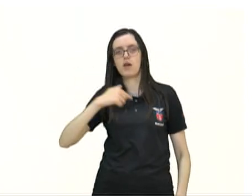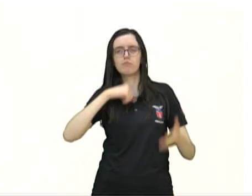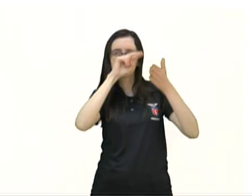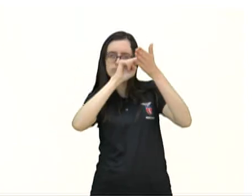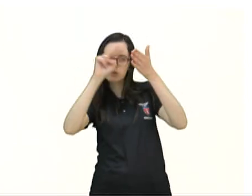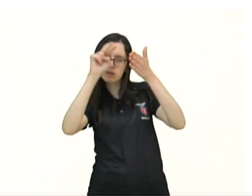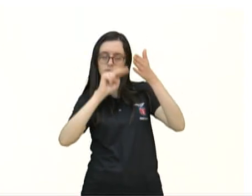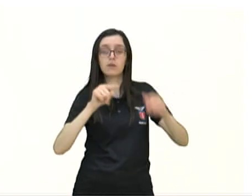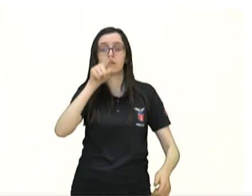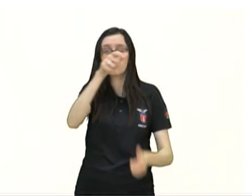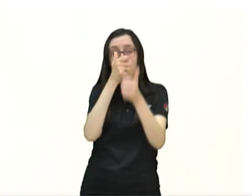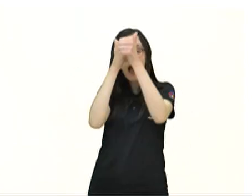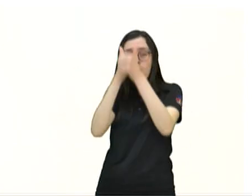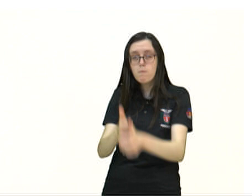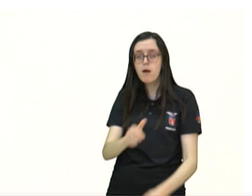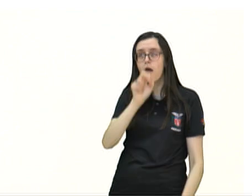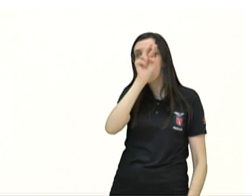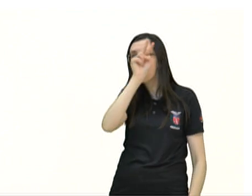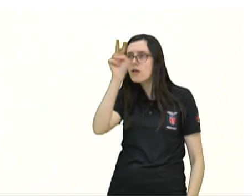trechinho.